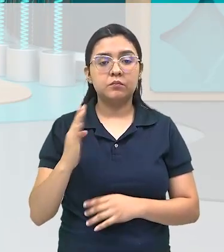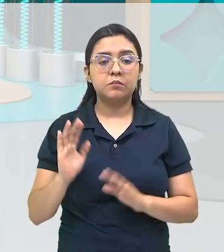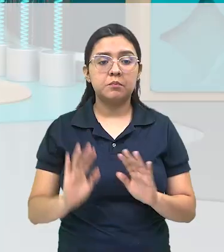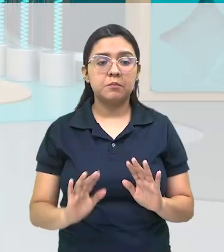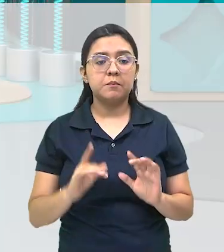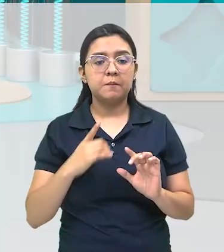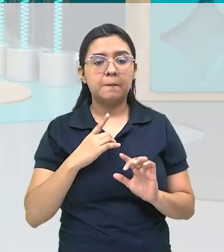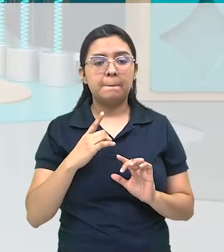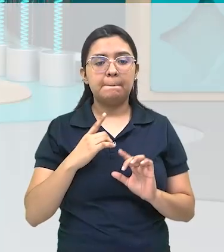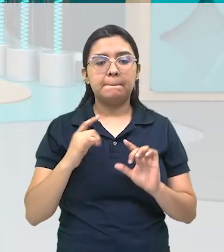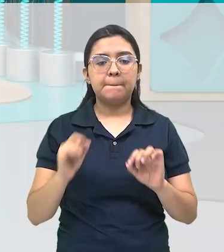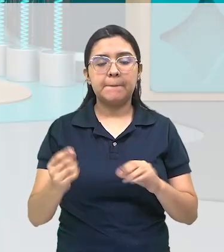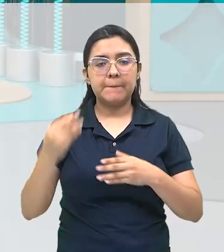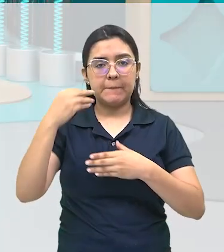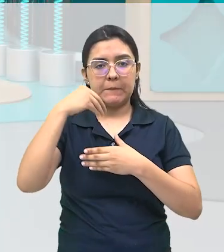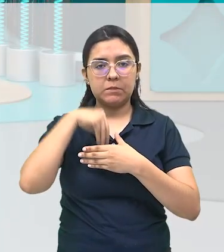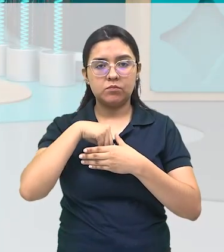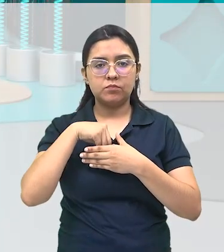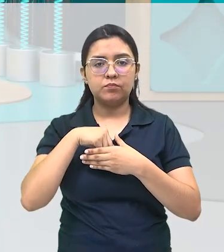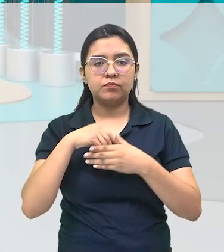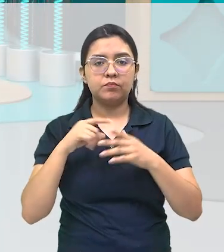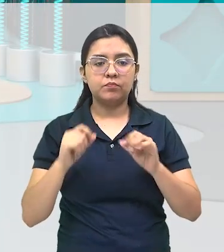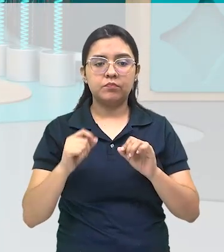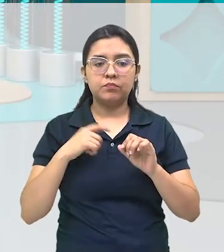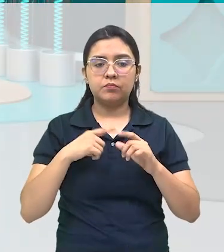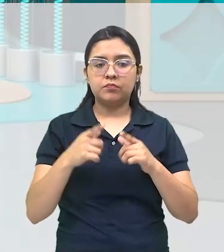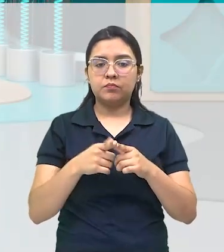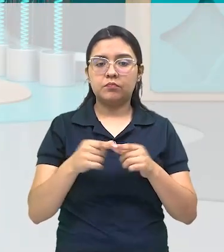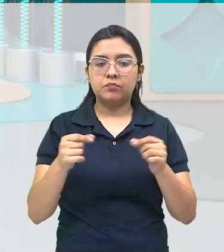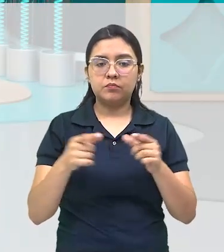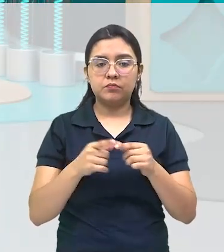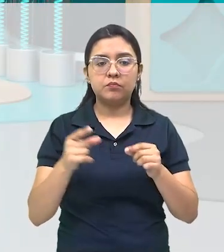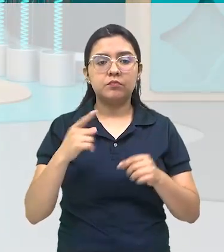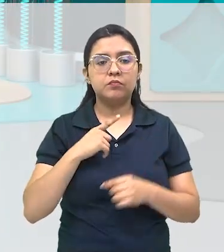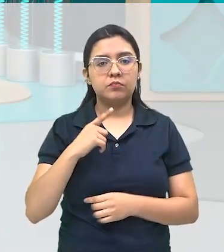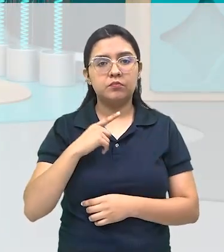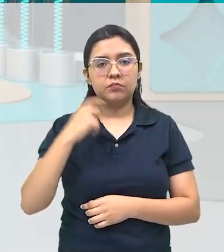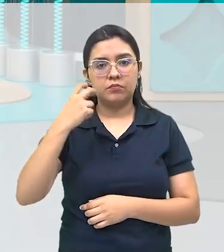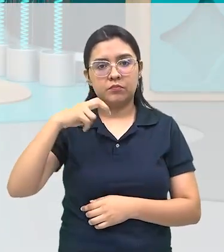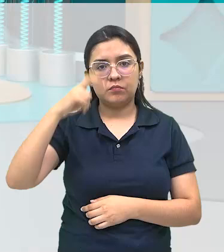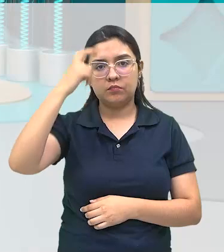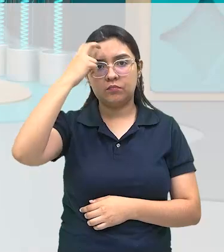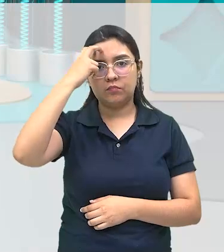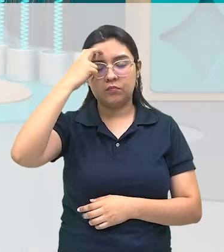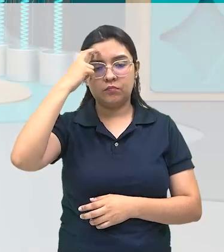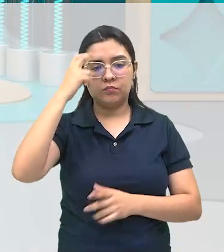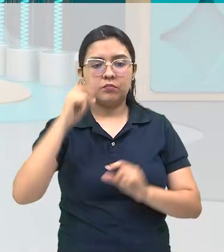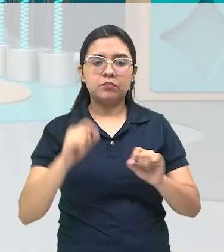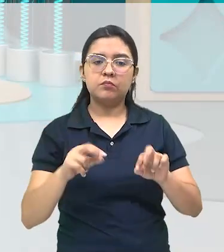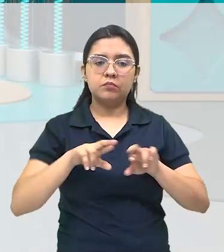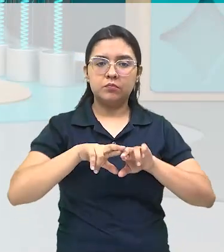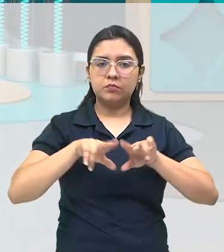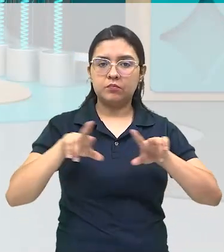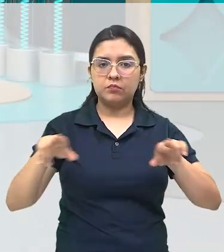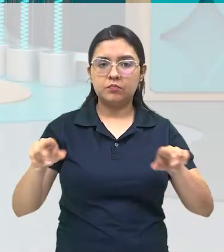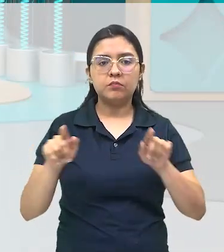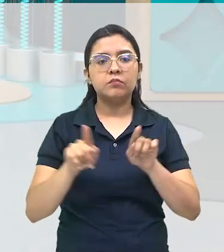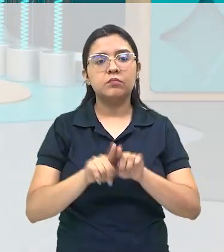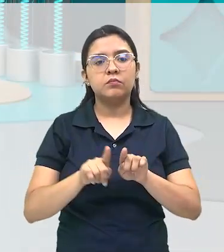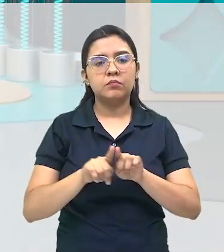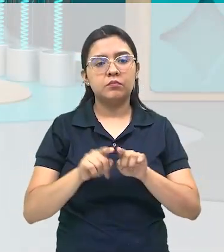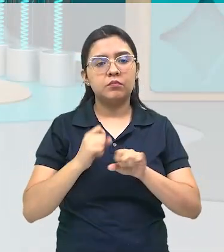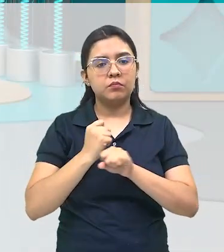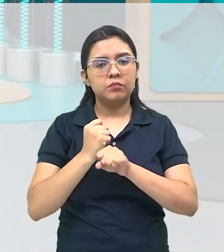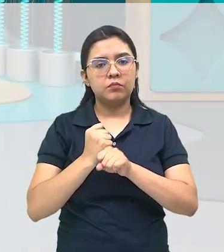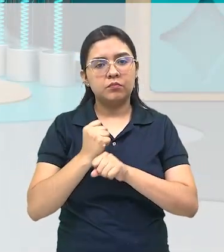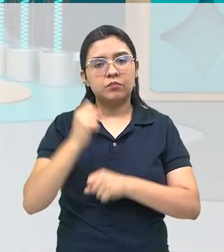Mas dentro desse pequeno conjunto de ilhas existe uma cultura enorme, passada por muitos